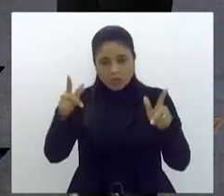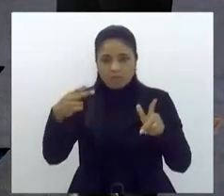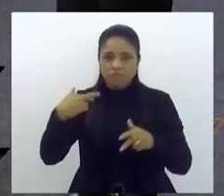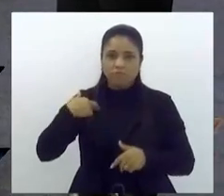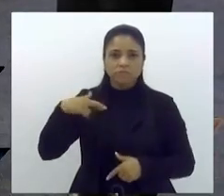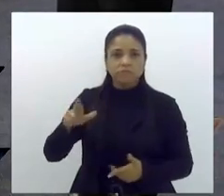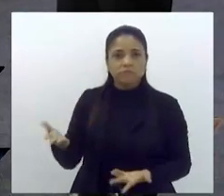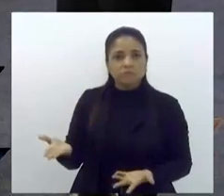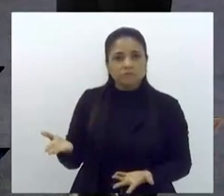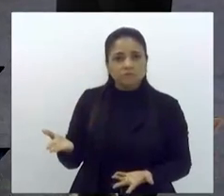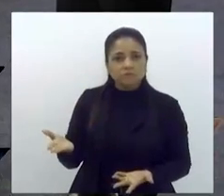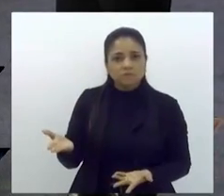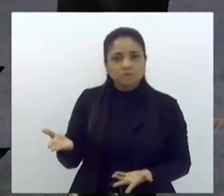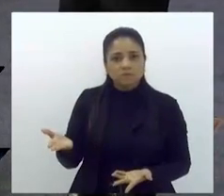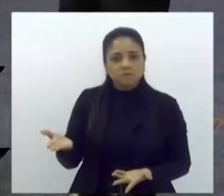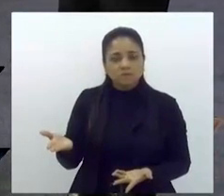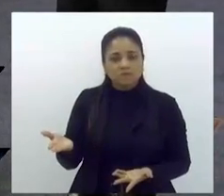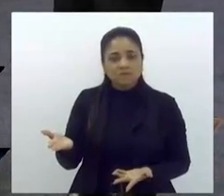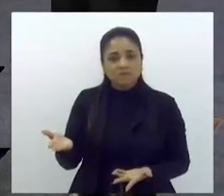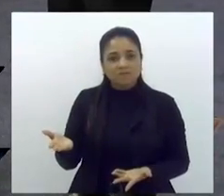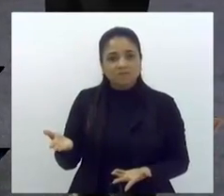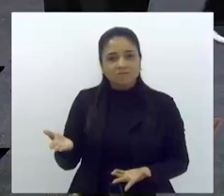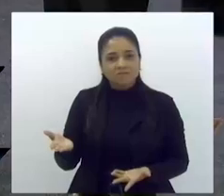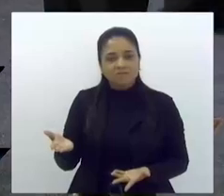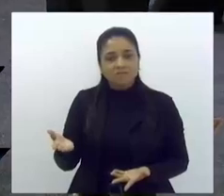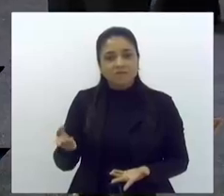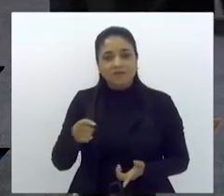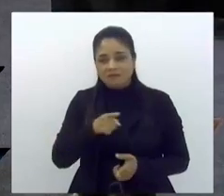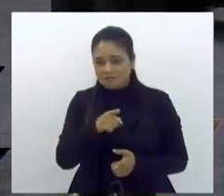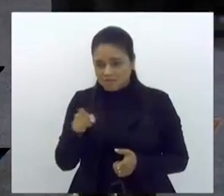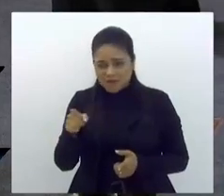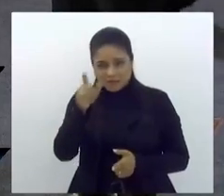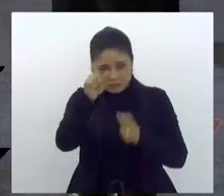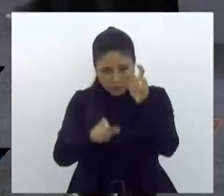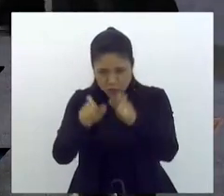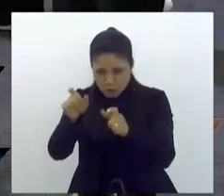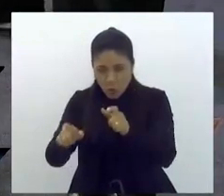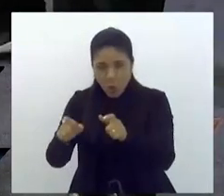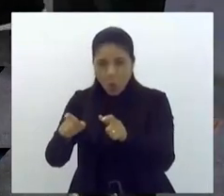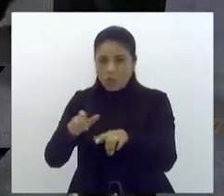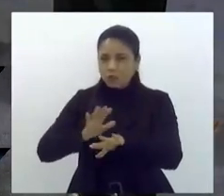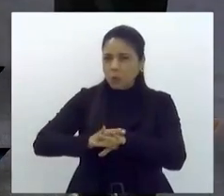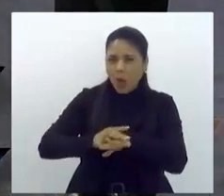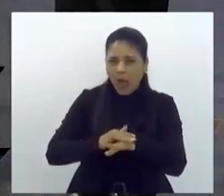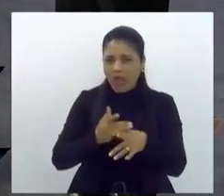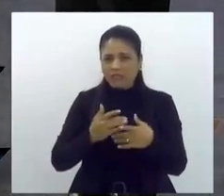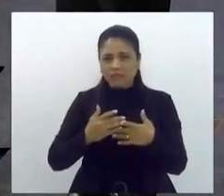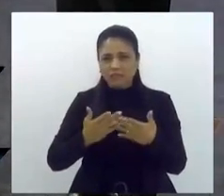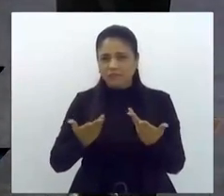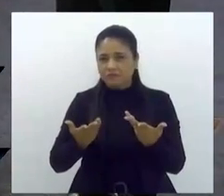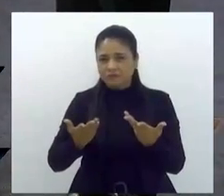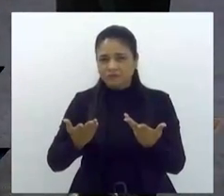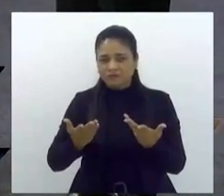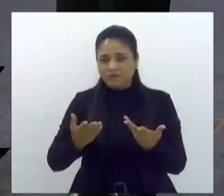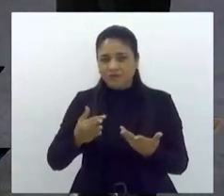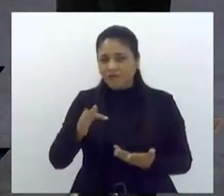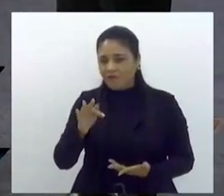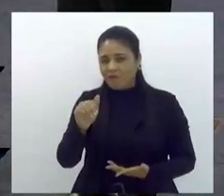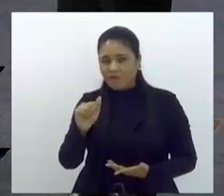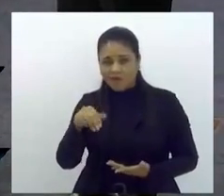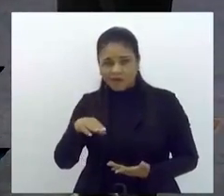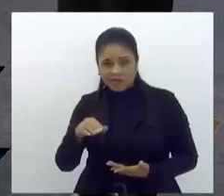outro então para esses que são intolerantes fanáticos discordantes sem nenhuma razão de ser